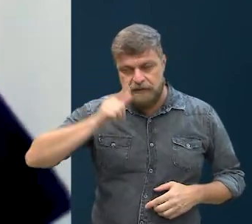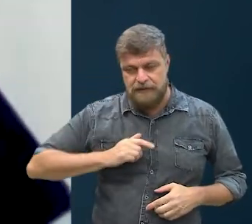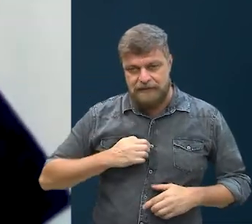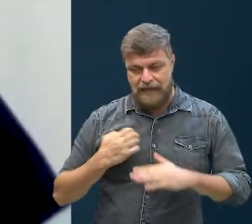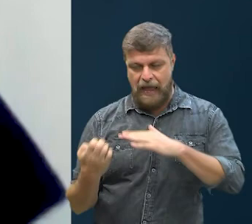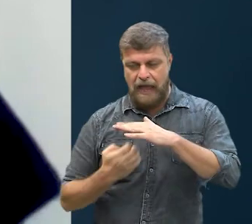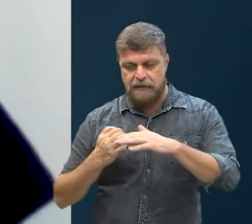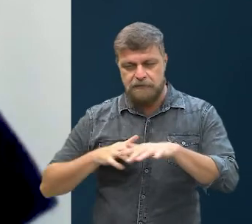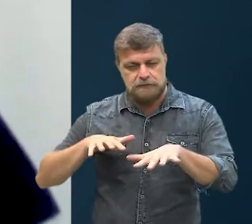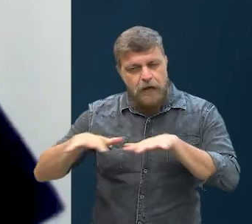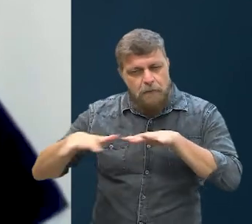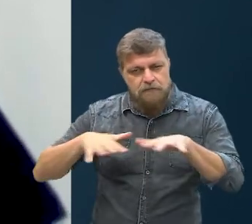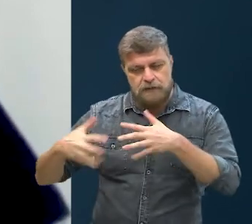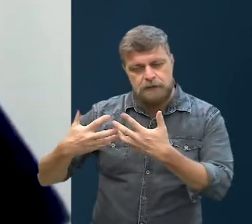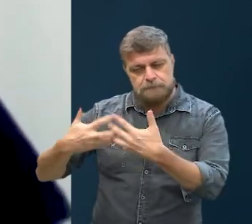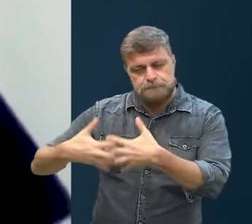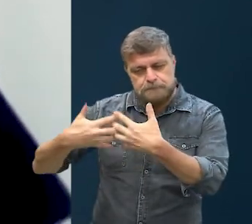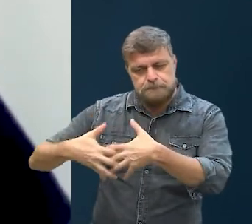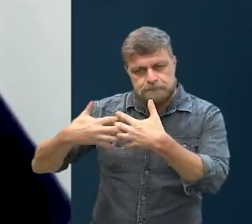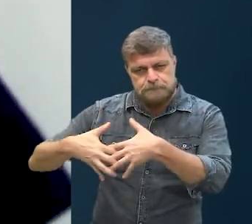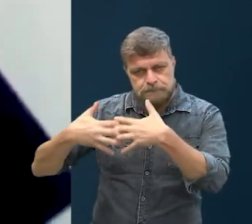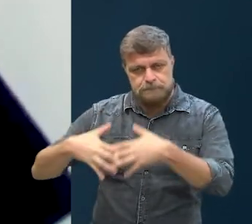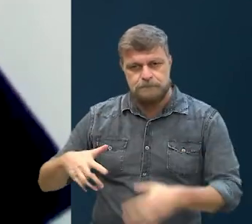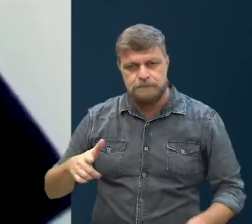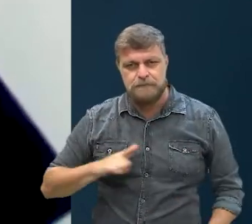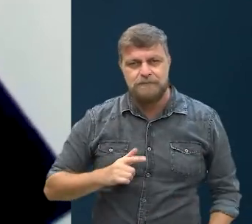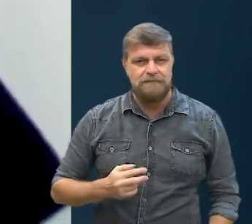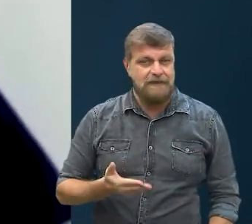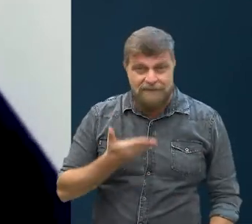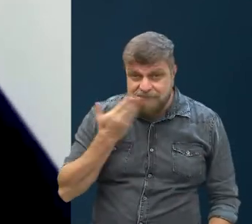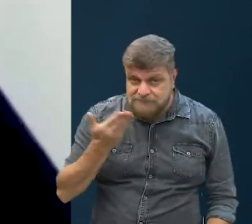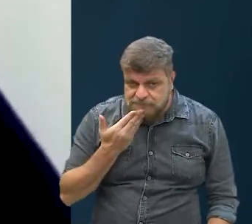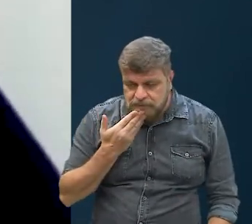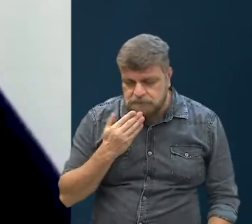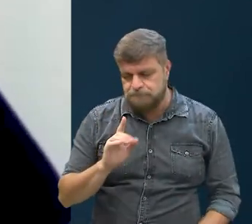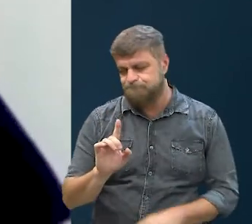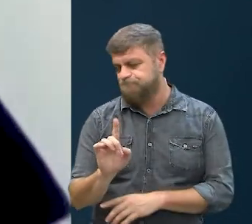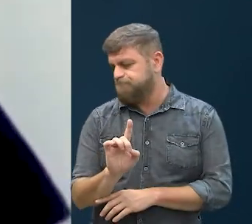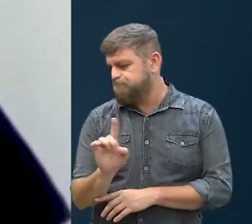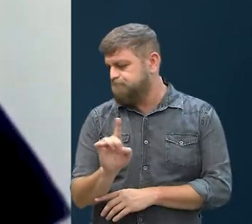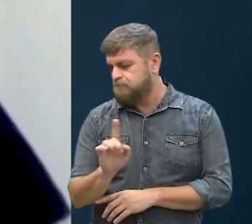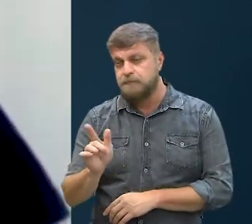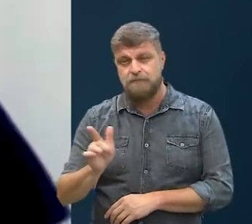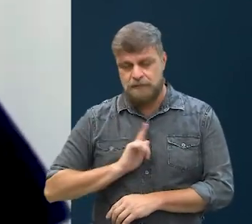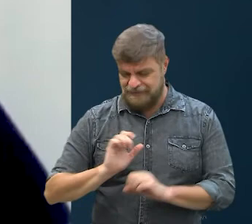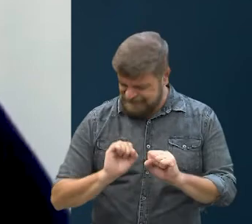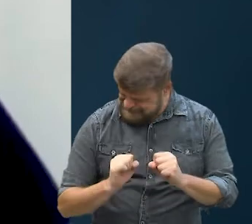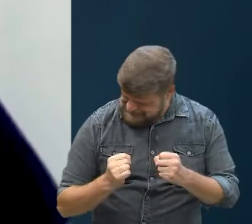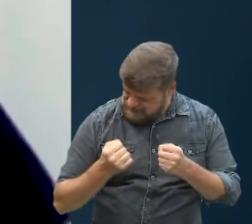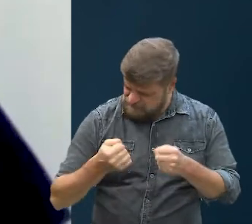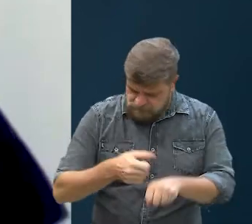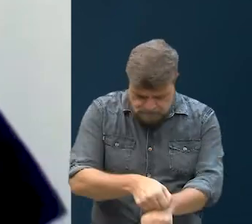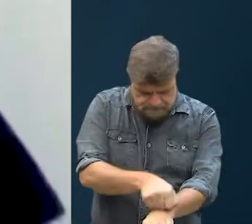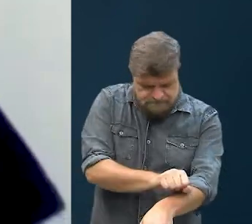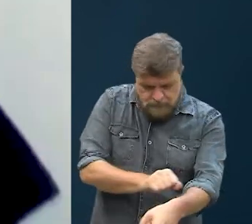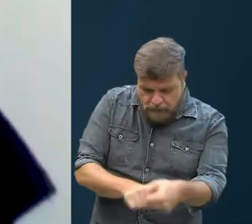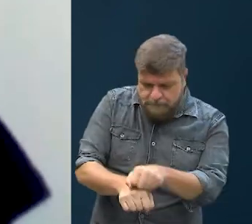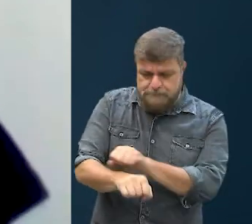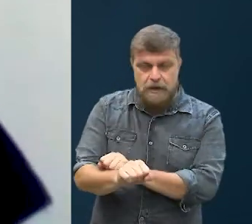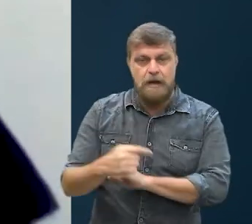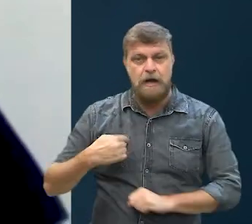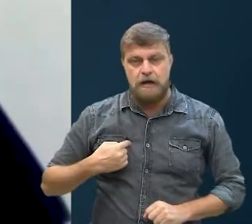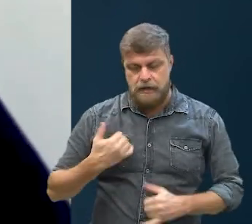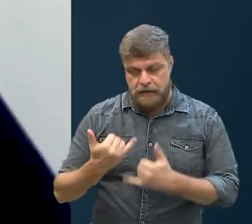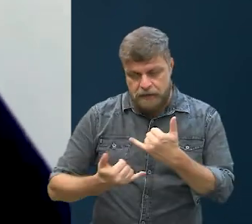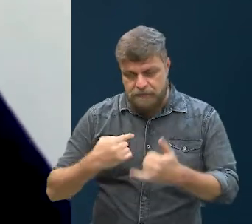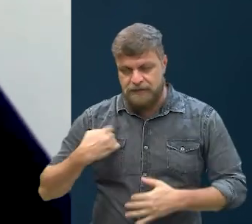seu negócio a partir daí, né? Não é fácil, exige muito esforço, né? Eu brinco sempre que a